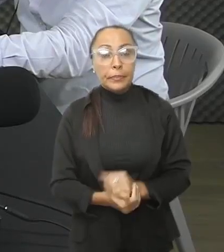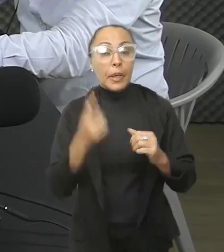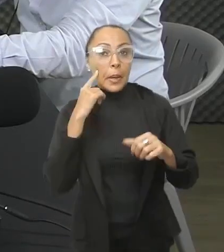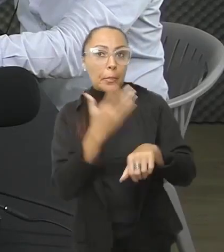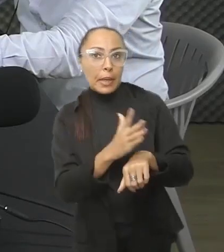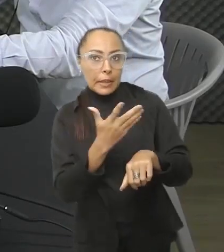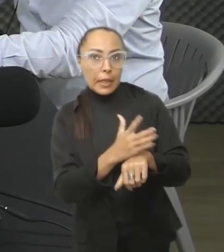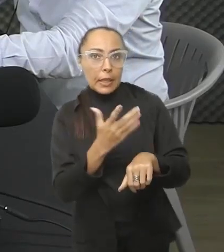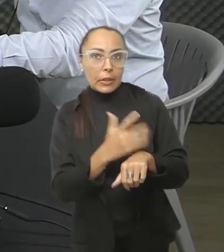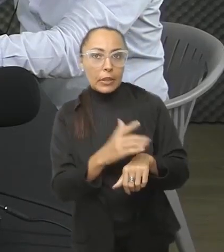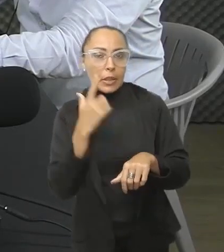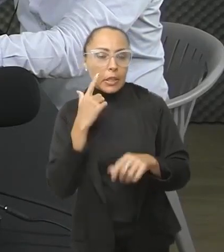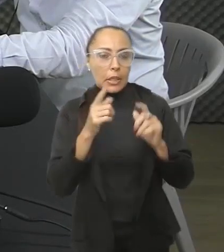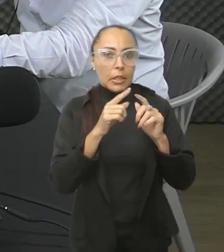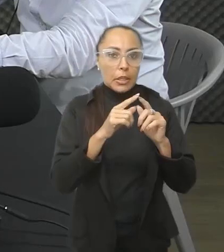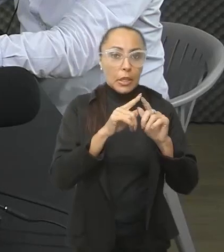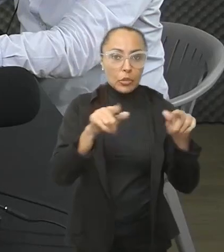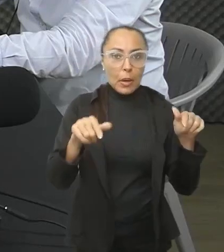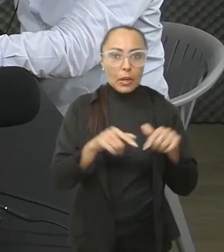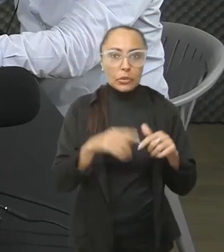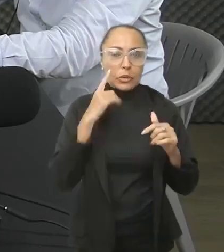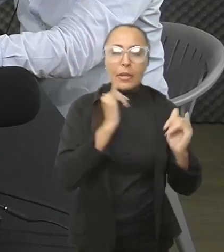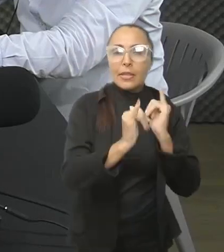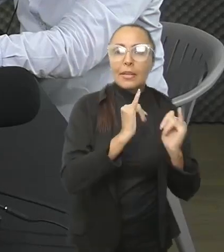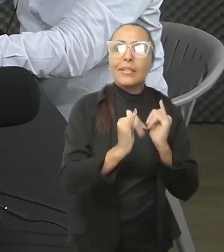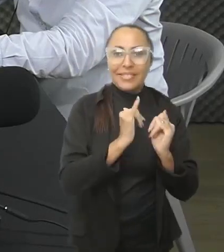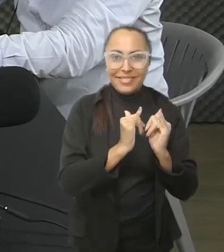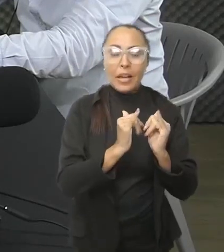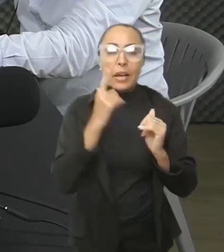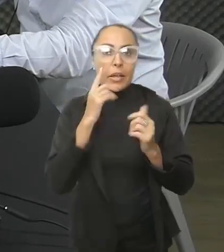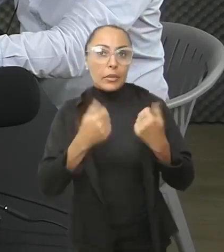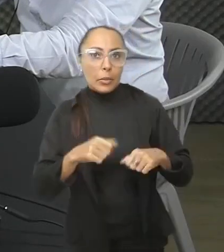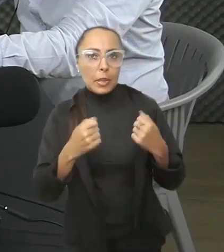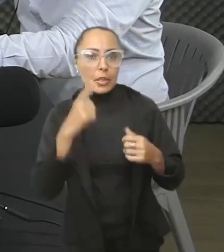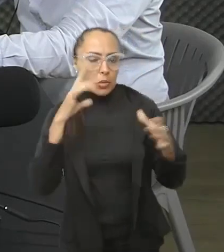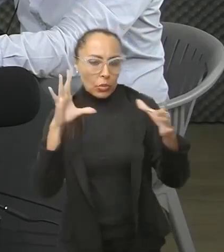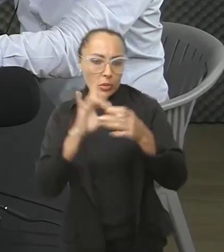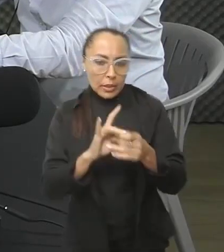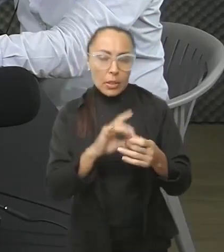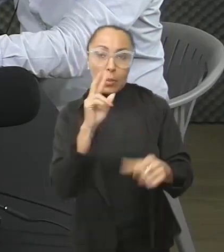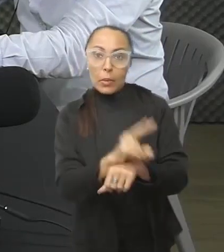praticada em espaços, né, cibernéticos. Então, é preciso conexão